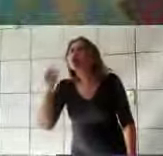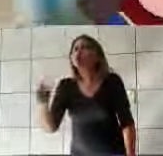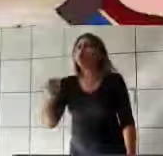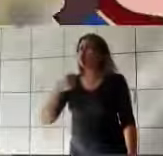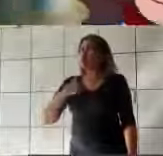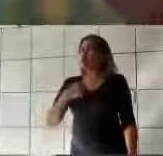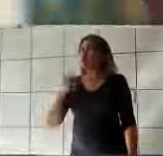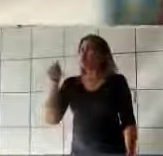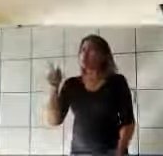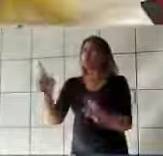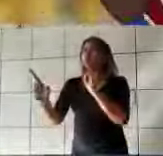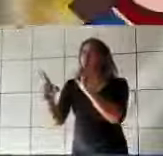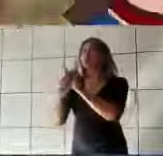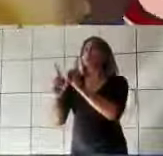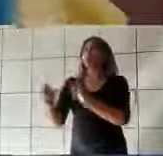Música